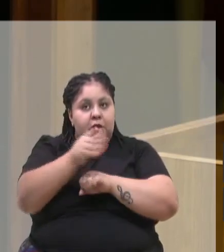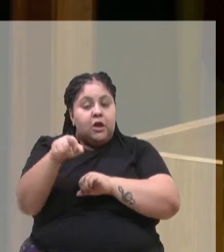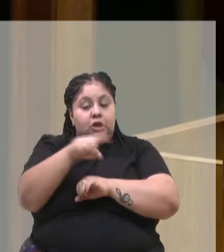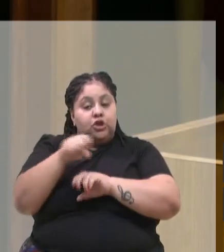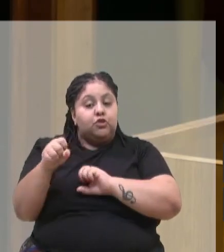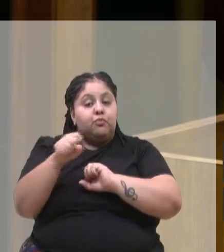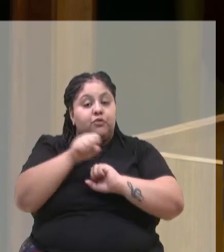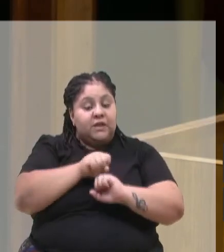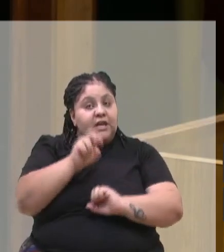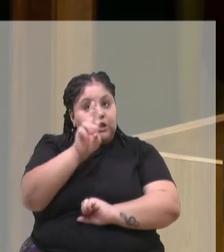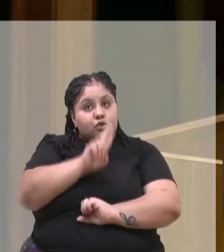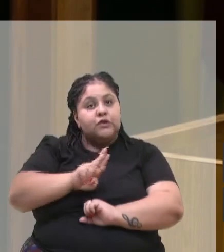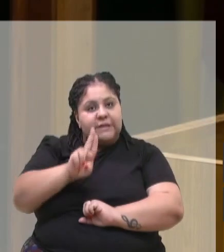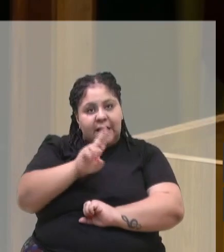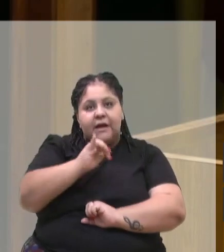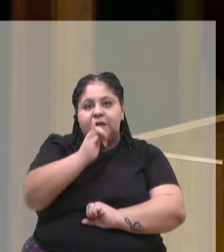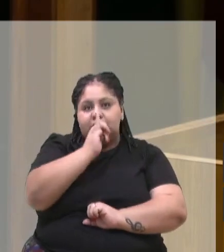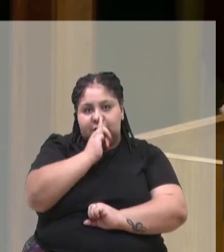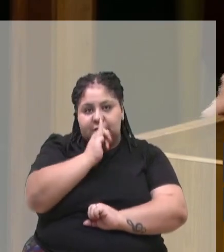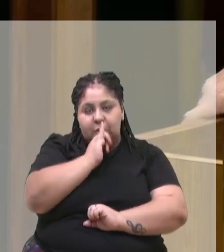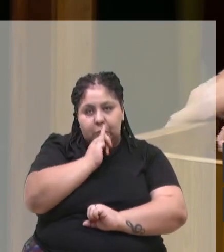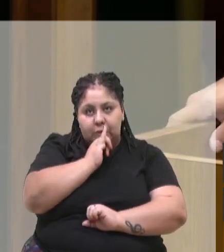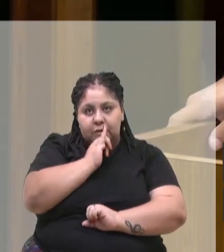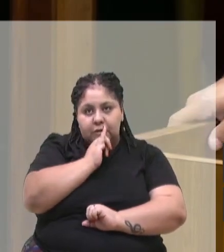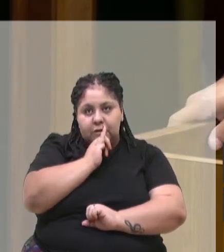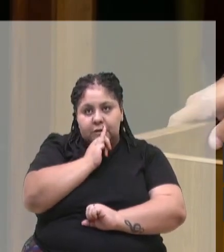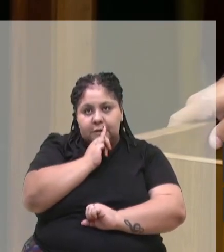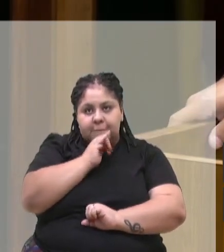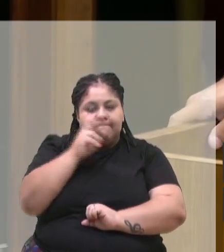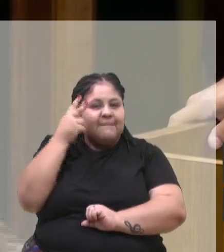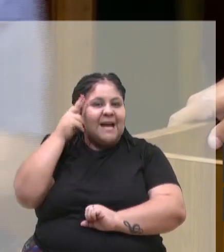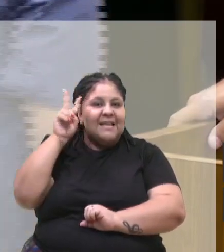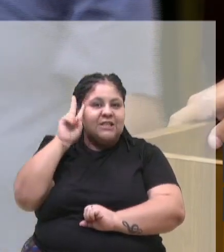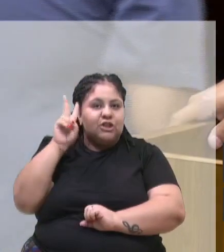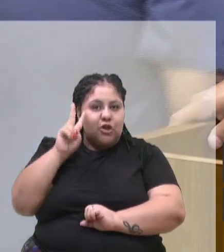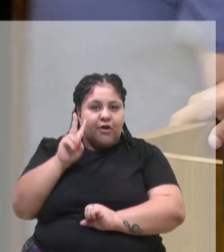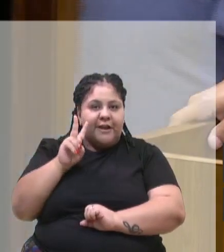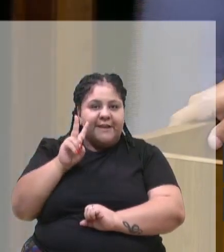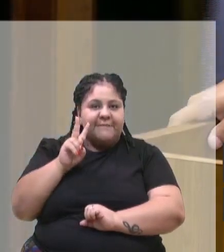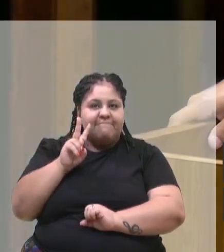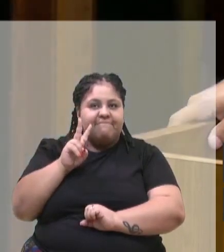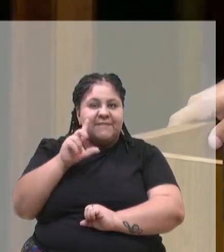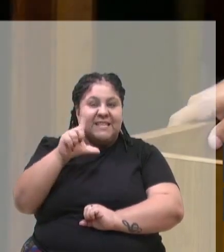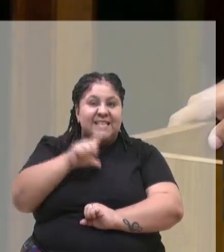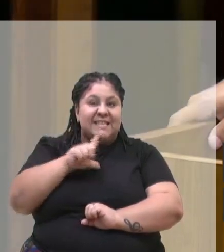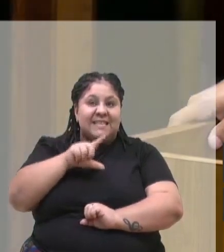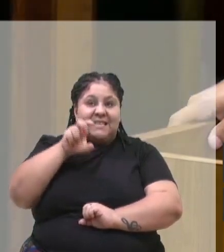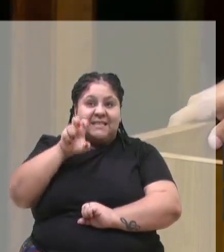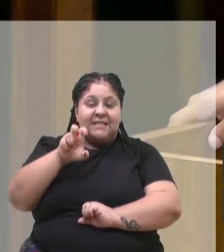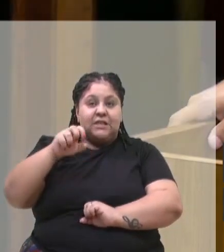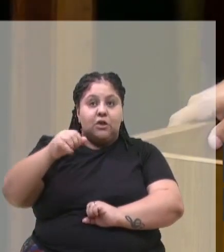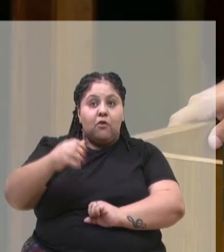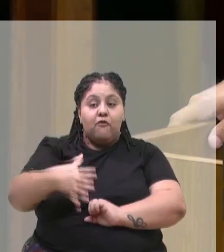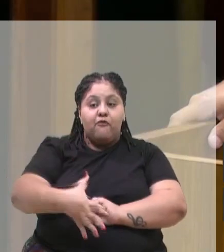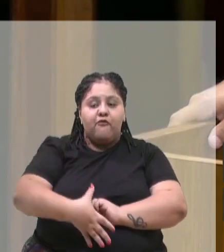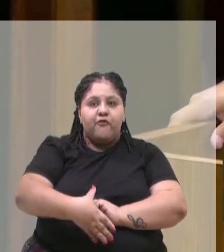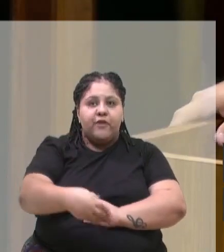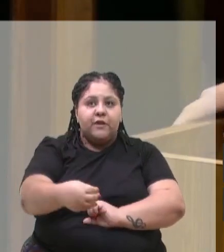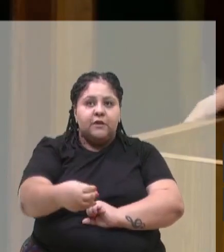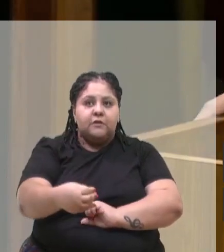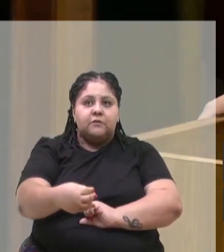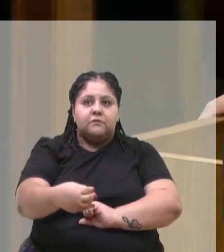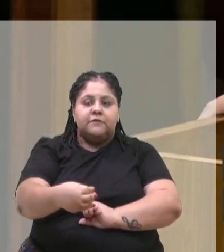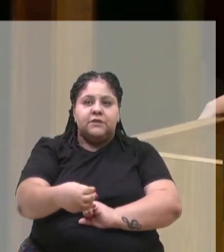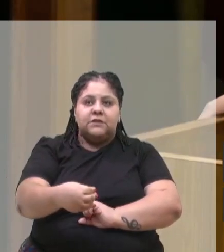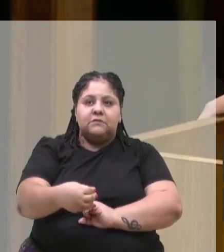pudesse usá-la como exemplo, a história da Camila. A Camila tem 5 filhos,